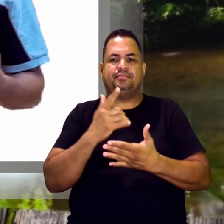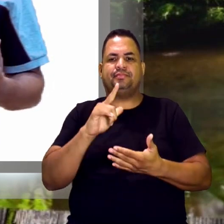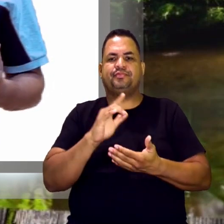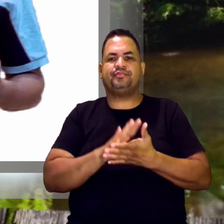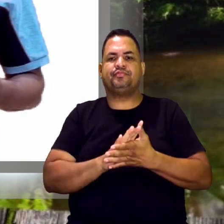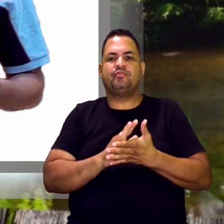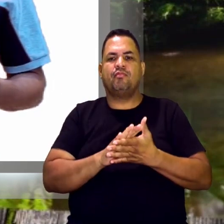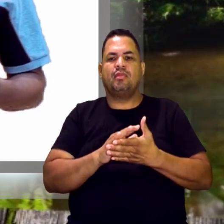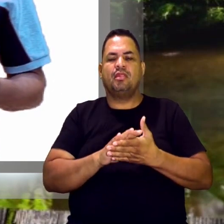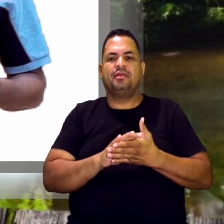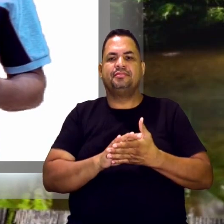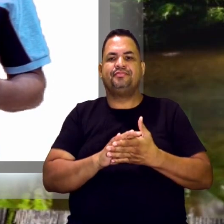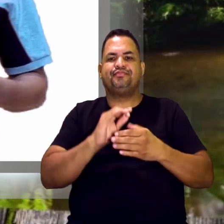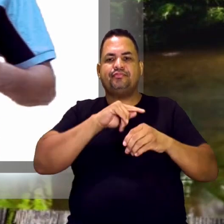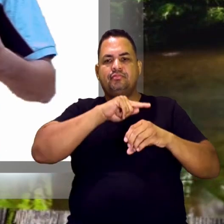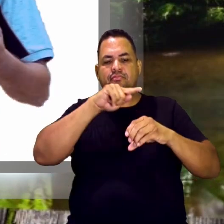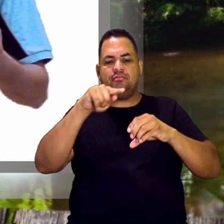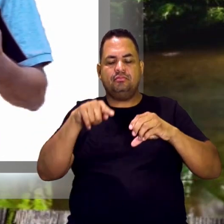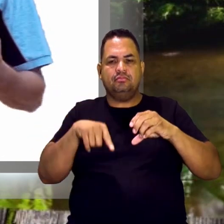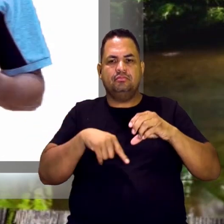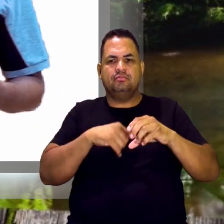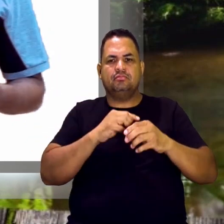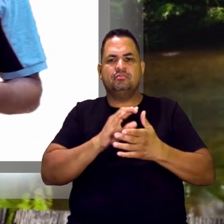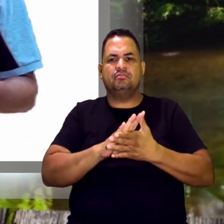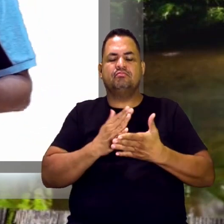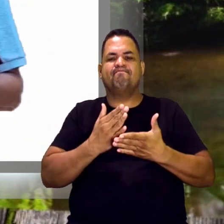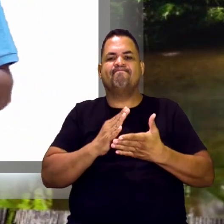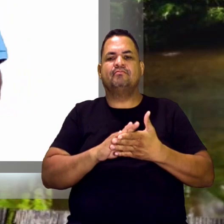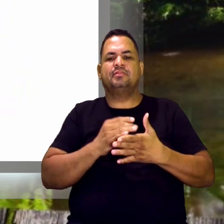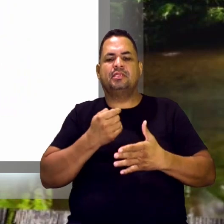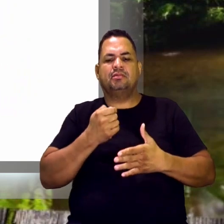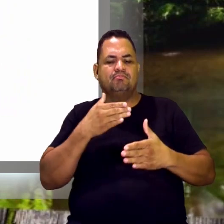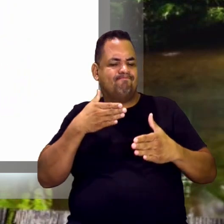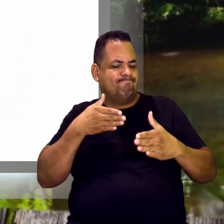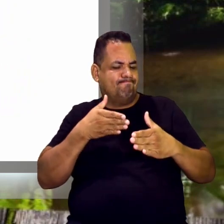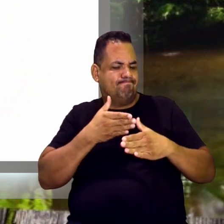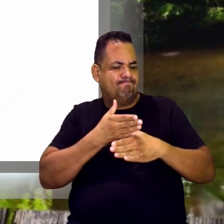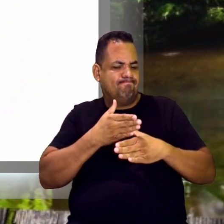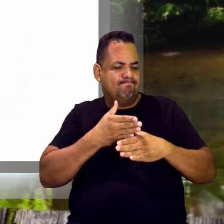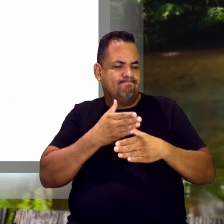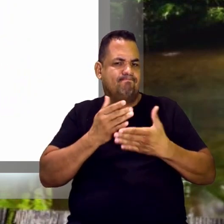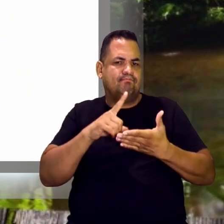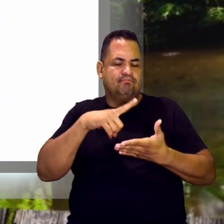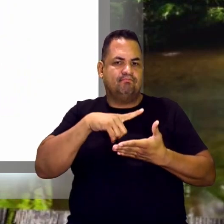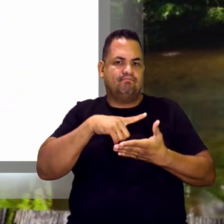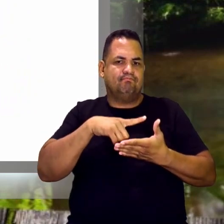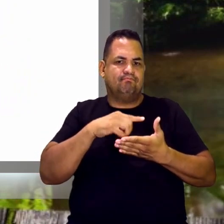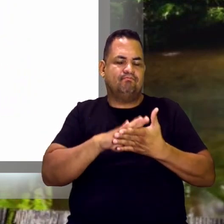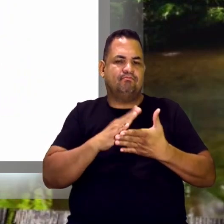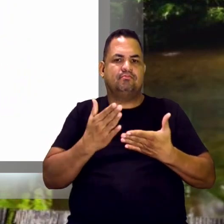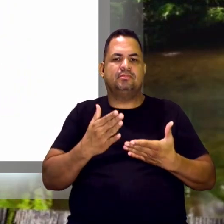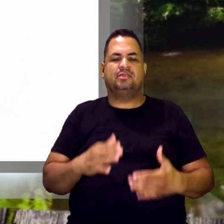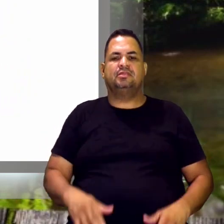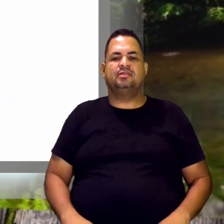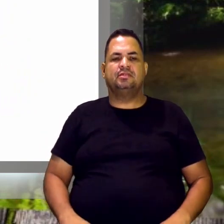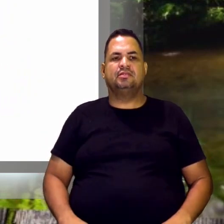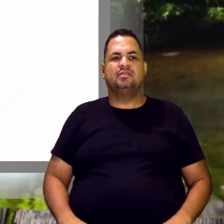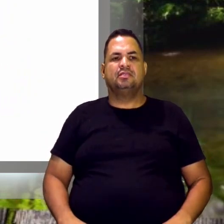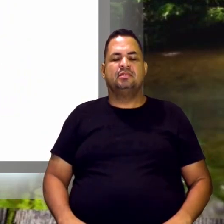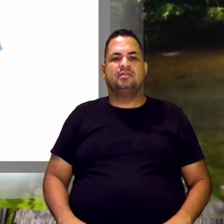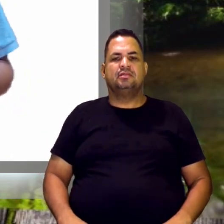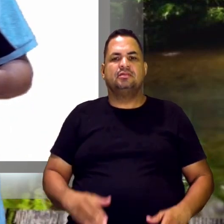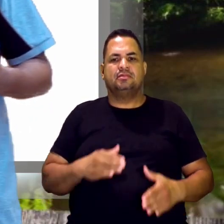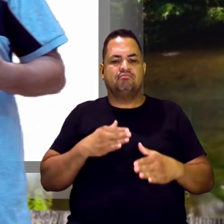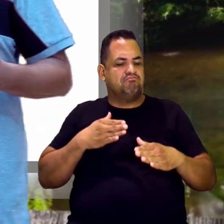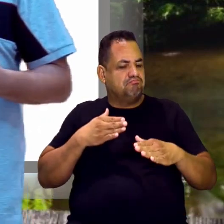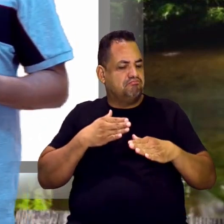membrana plasmática, ela é, sim, semipermeável, ela tem a permeabilidade seletiva, né? Ou seja,